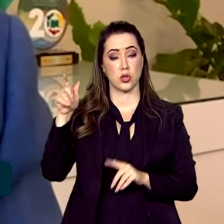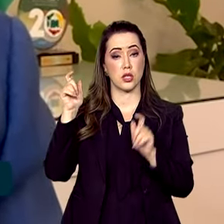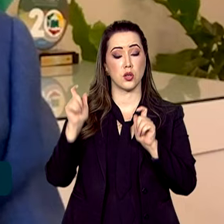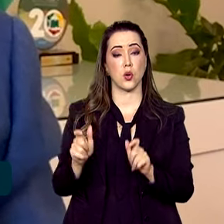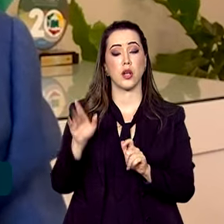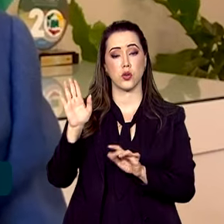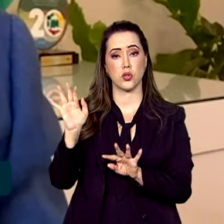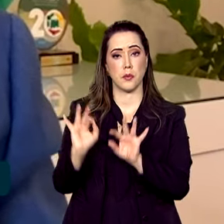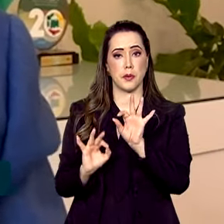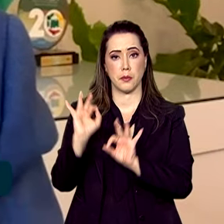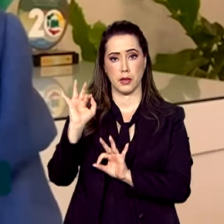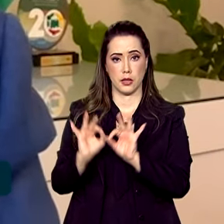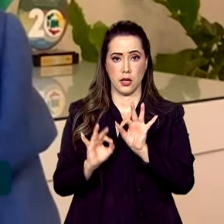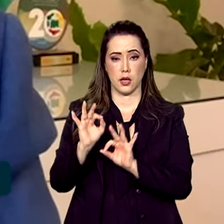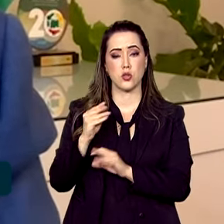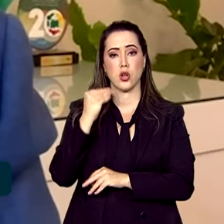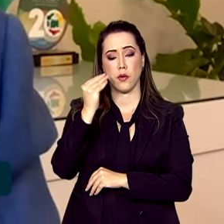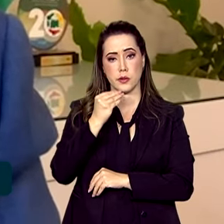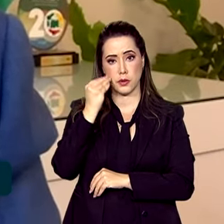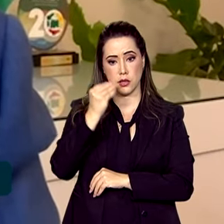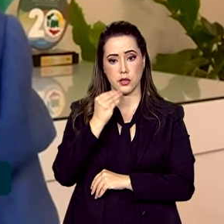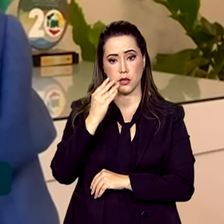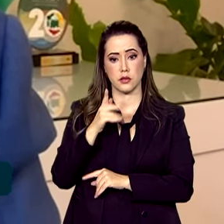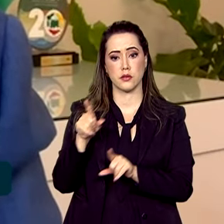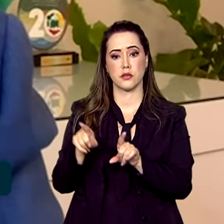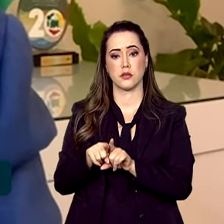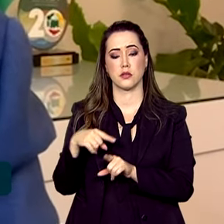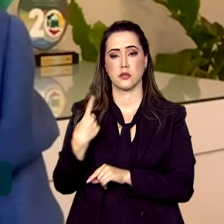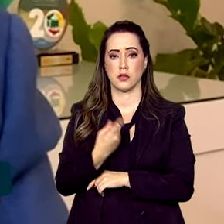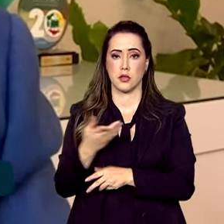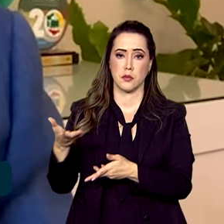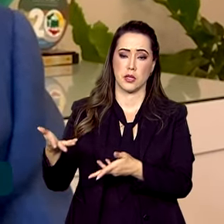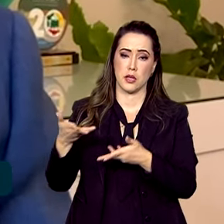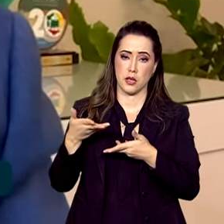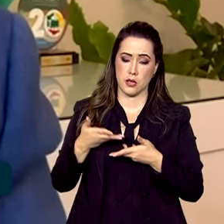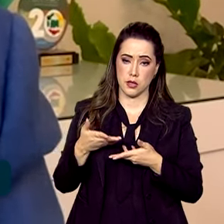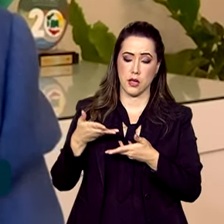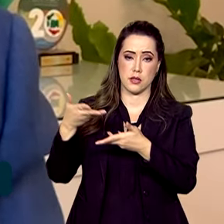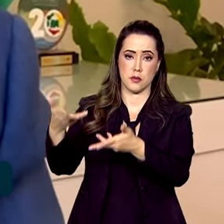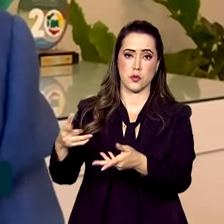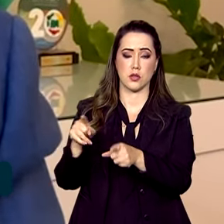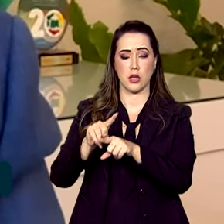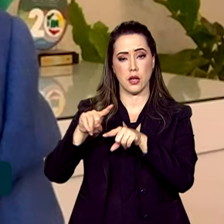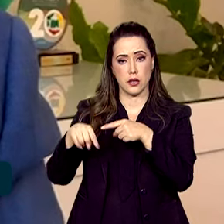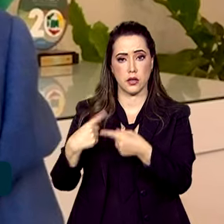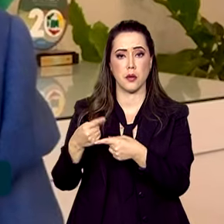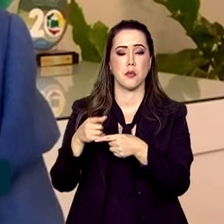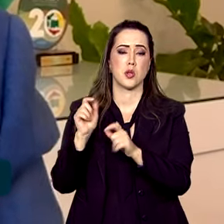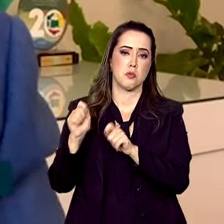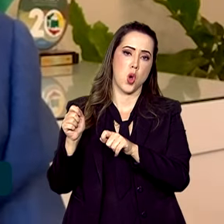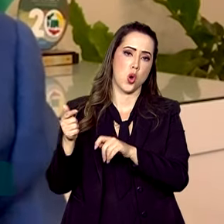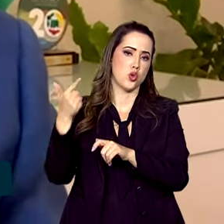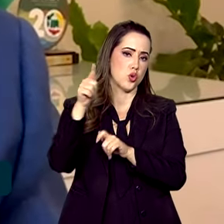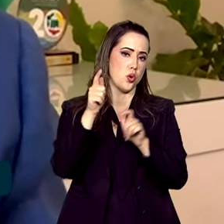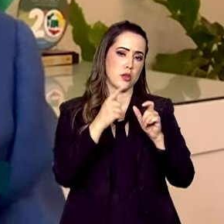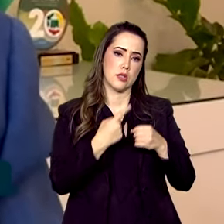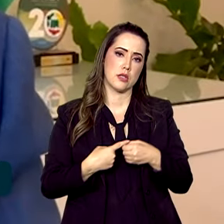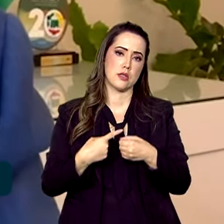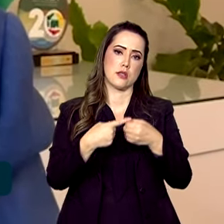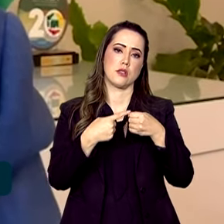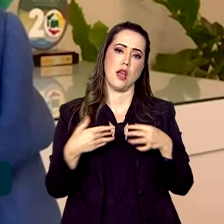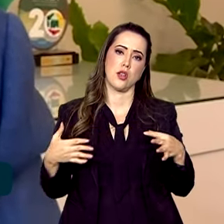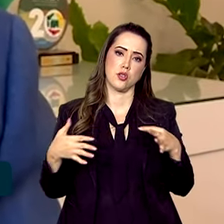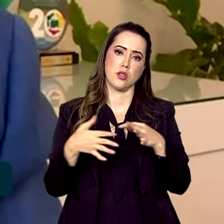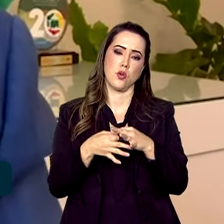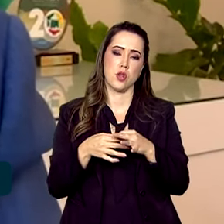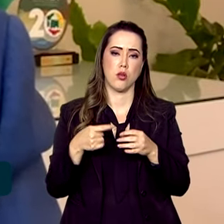área preparada com experiência para recepcionar e, a partir daí, a interiorização e a